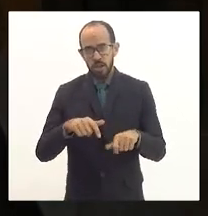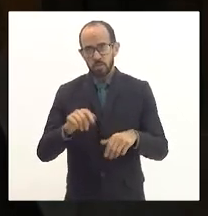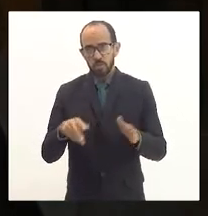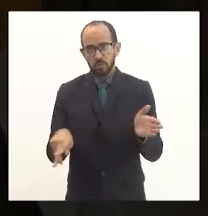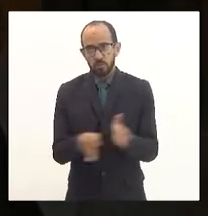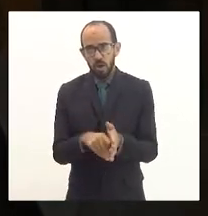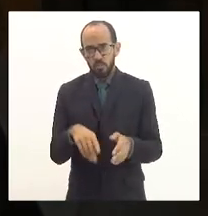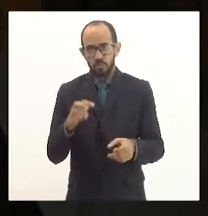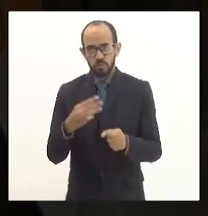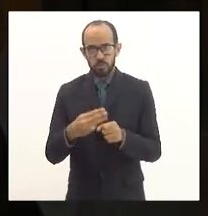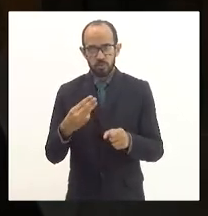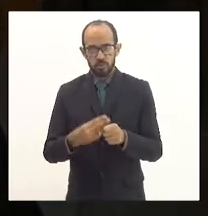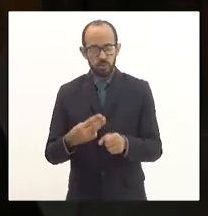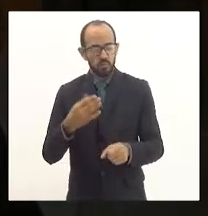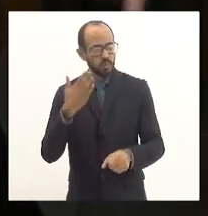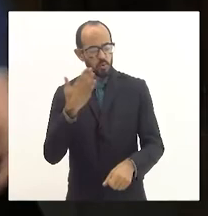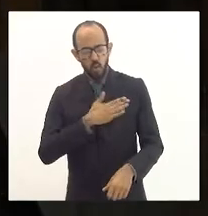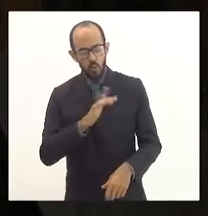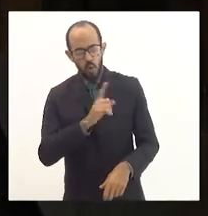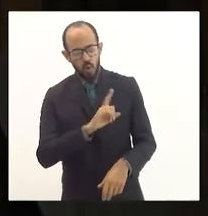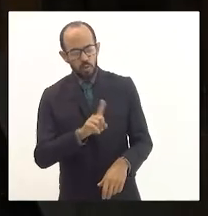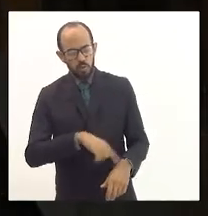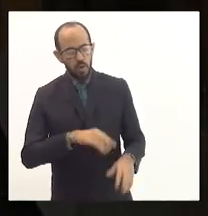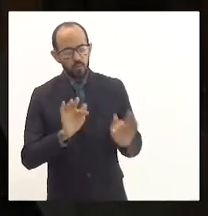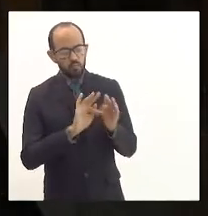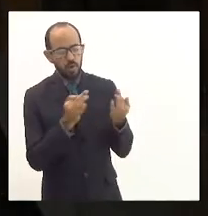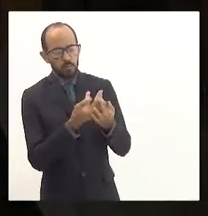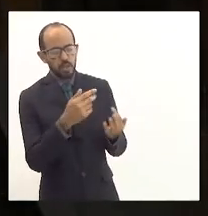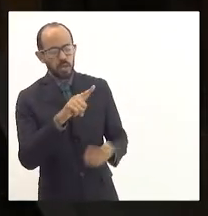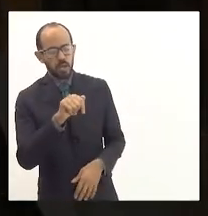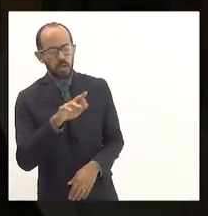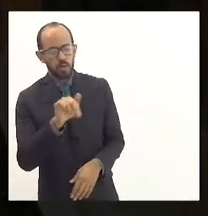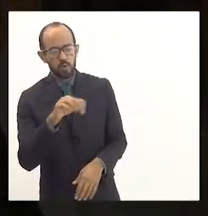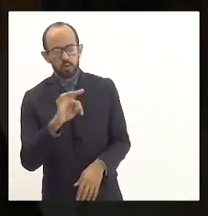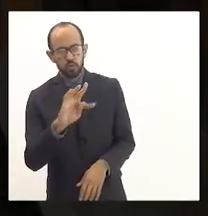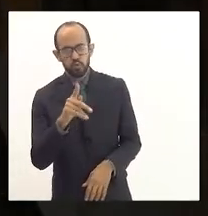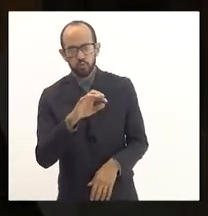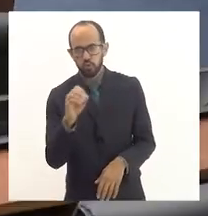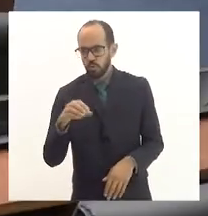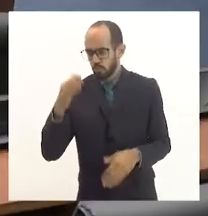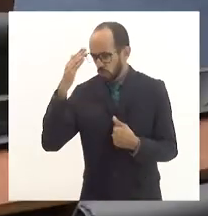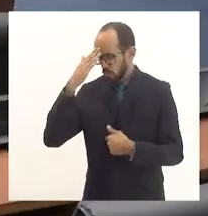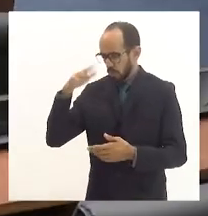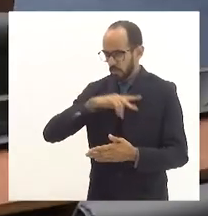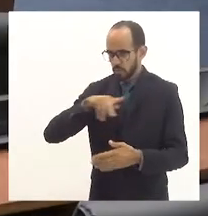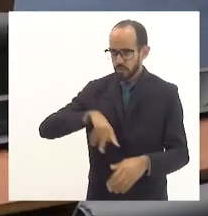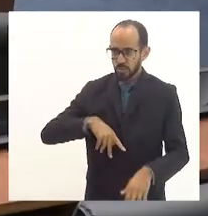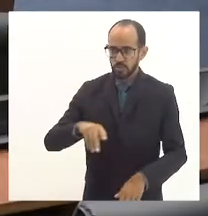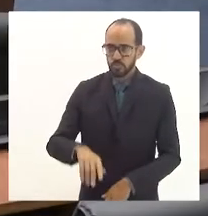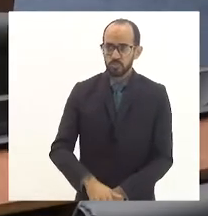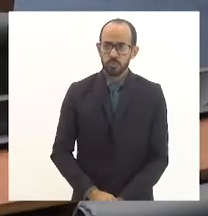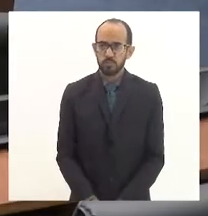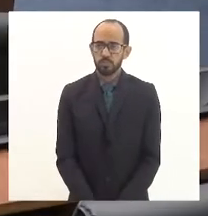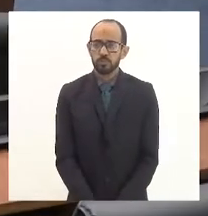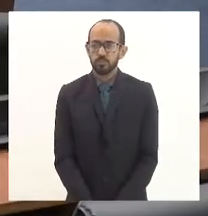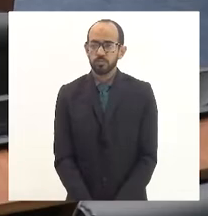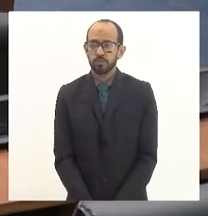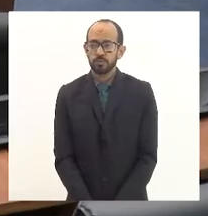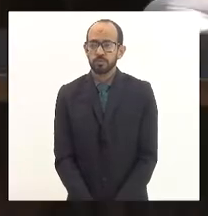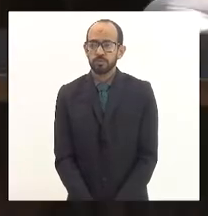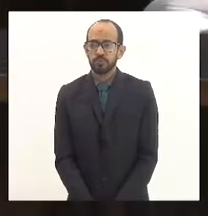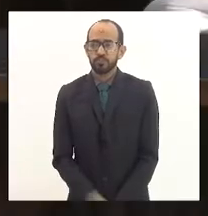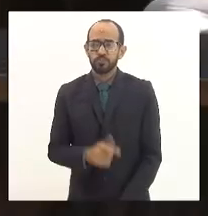família garotinho em especial ao prefeito daquele município Wladimir garotinho muito obrigado Presidente e o